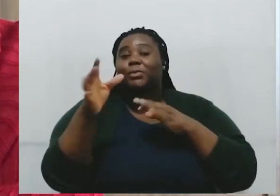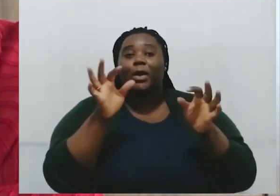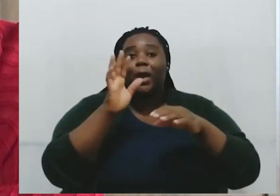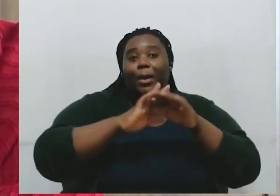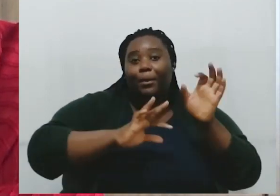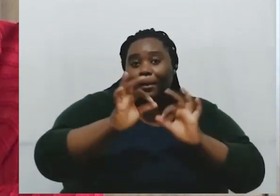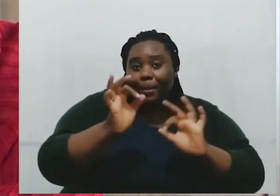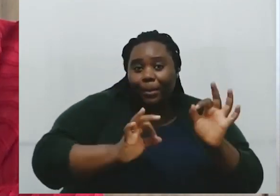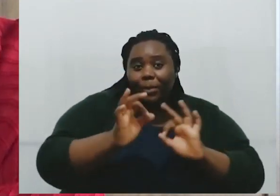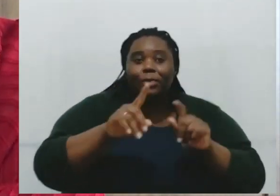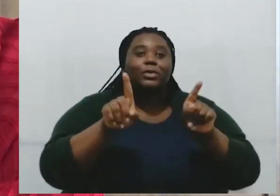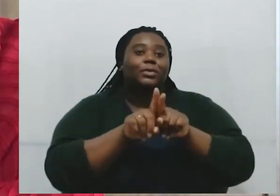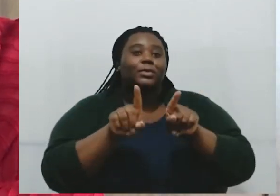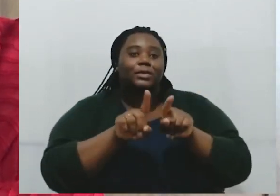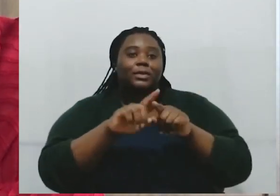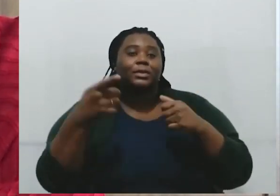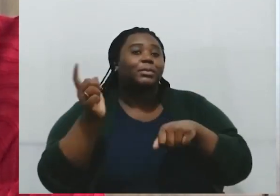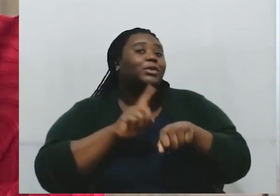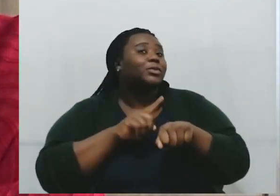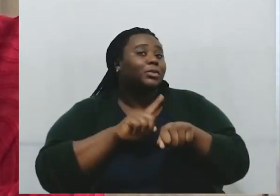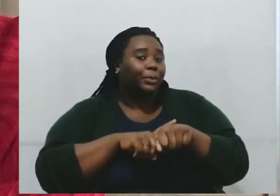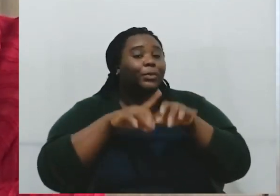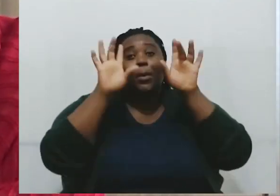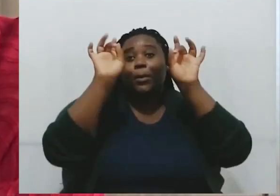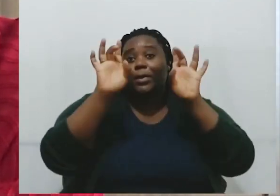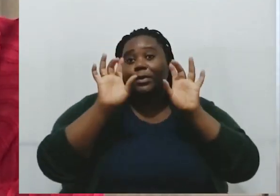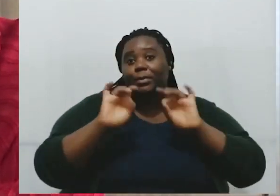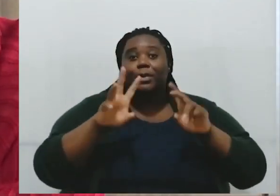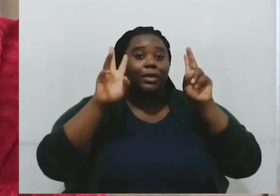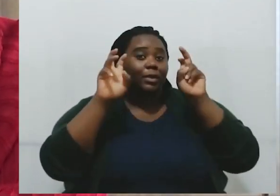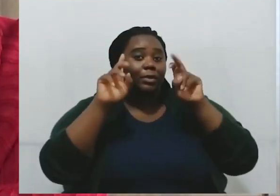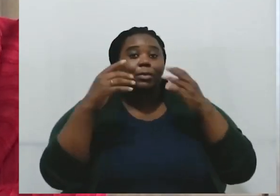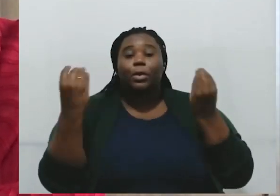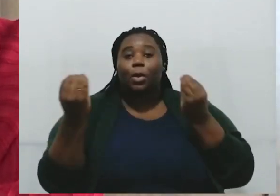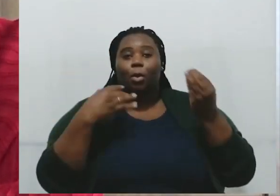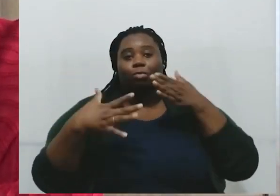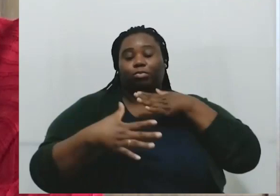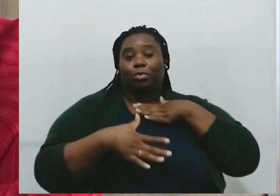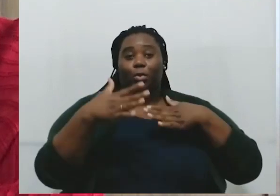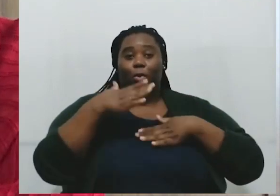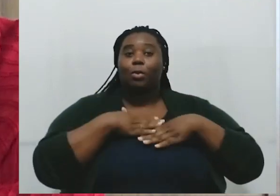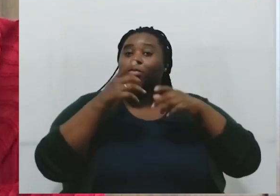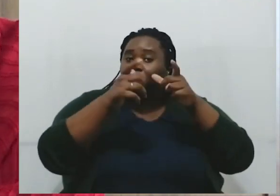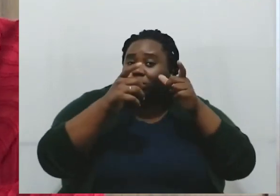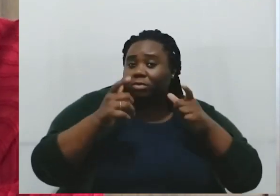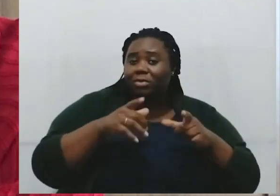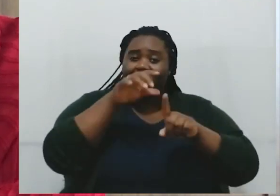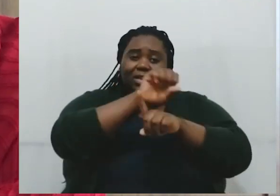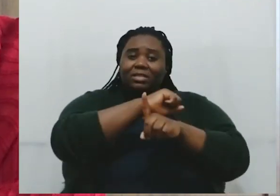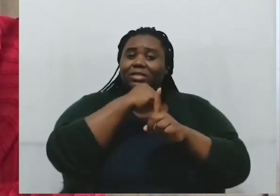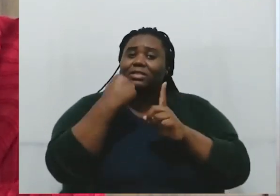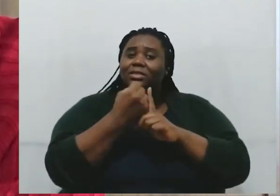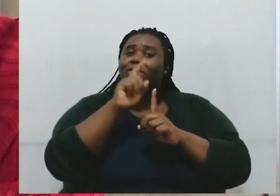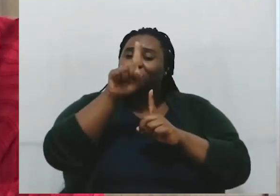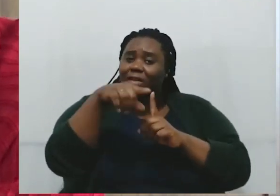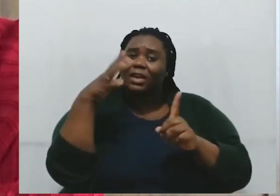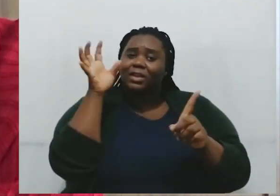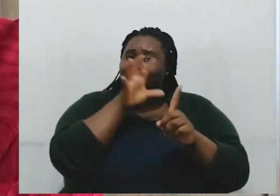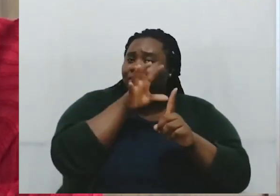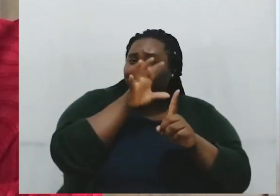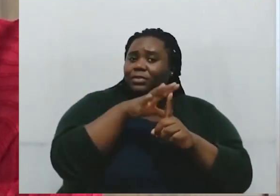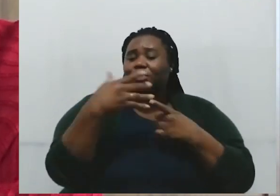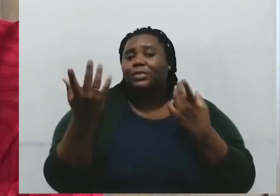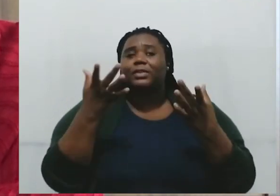sobre contemporaneidade, especialmente sobre como seus corpos e lugares na sociedade afetam